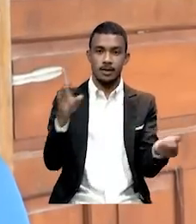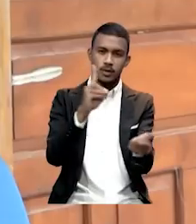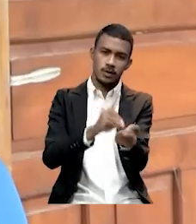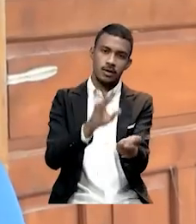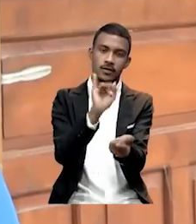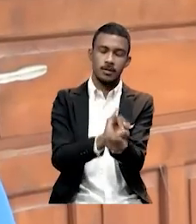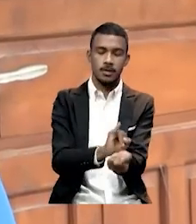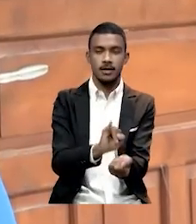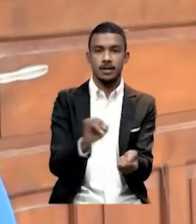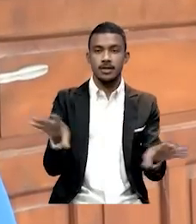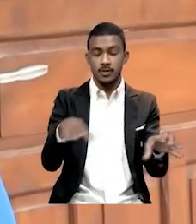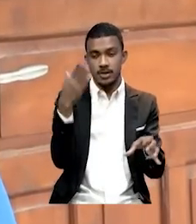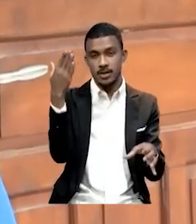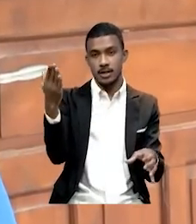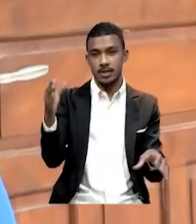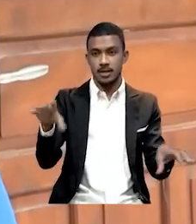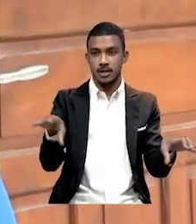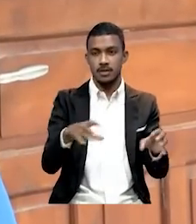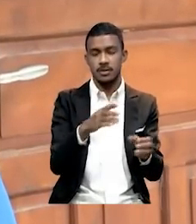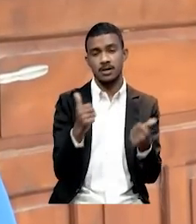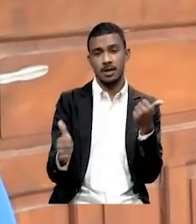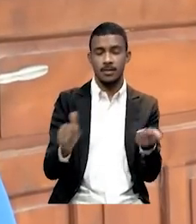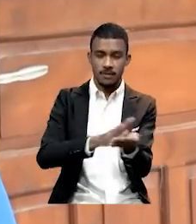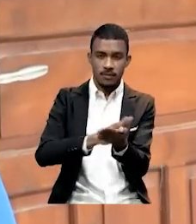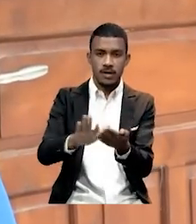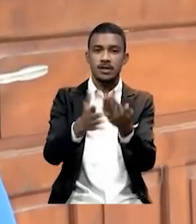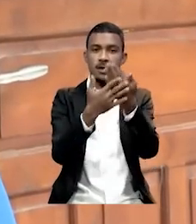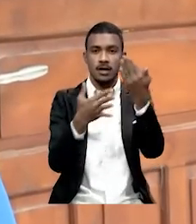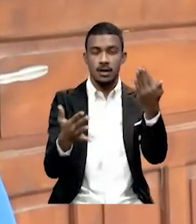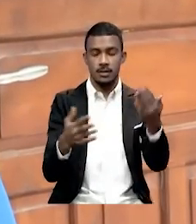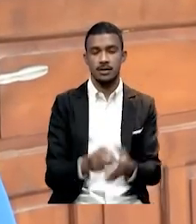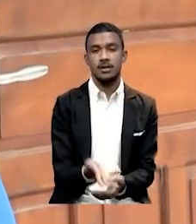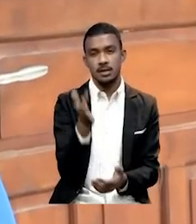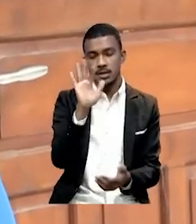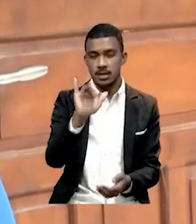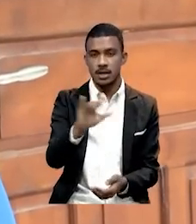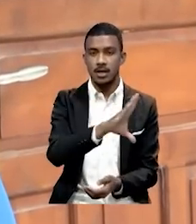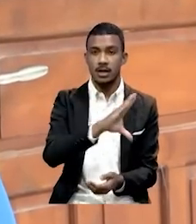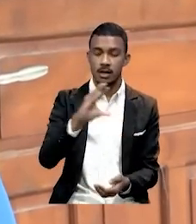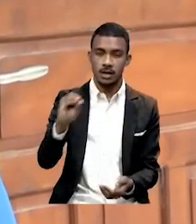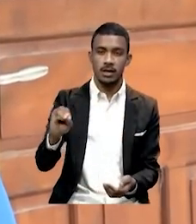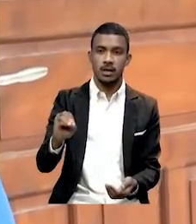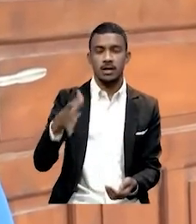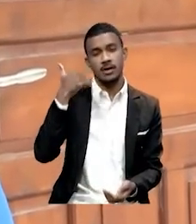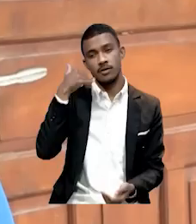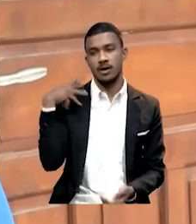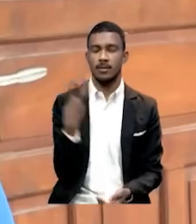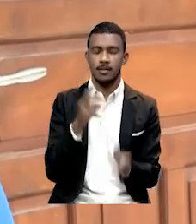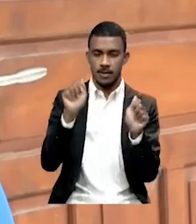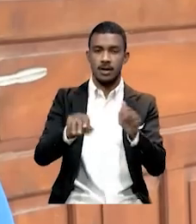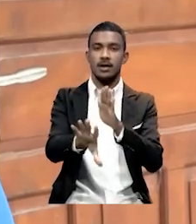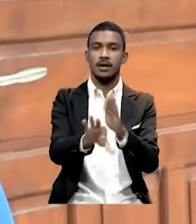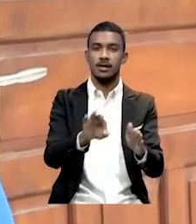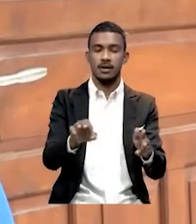servisu iha departamento hemodialisa be ke faseran antau sira komunika ho ame para be le hetan fatin ba